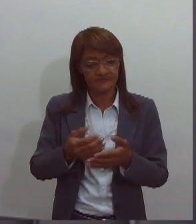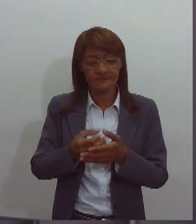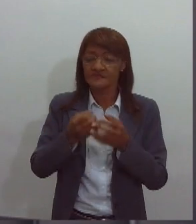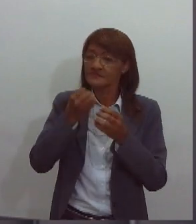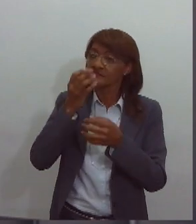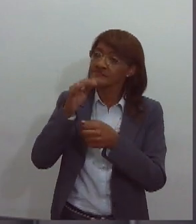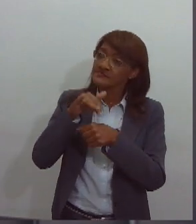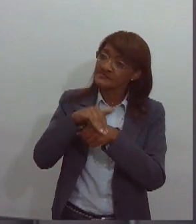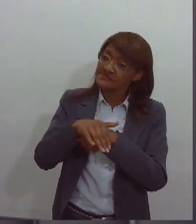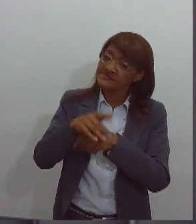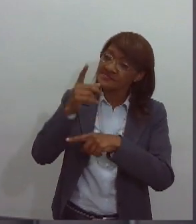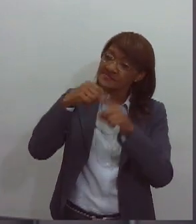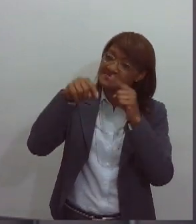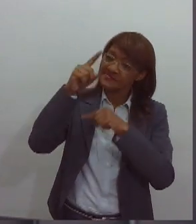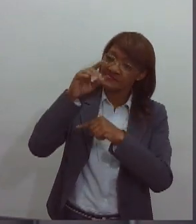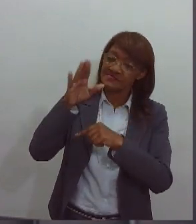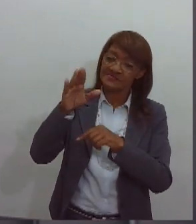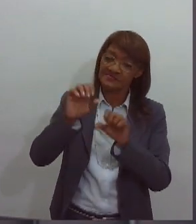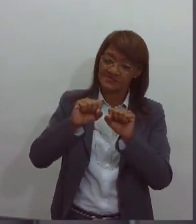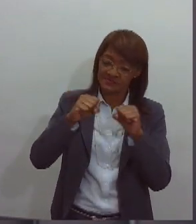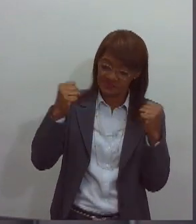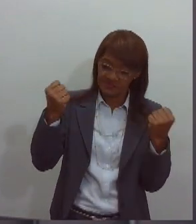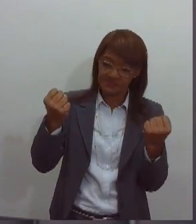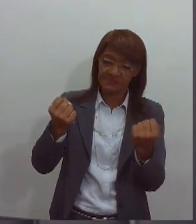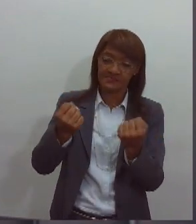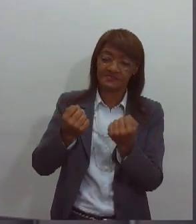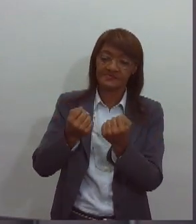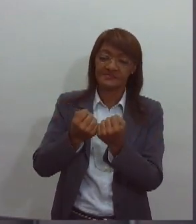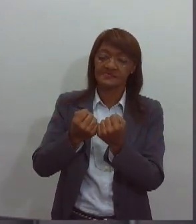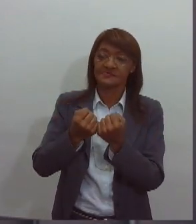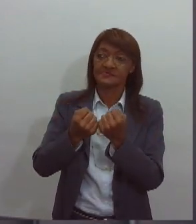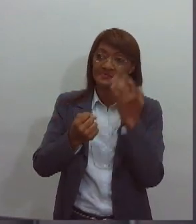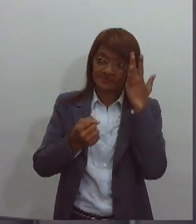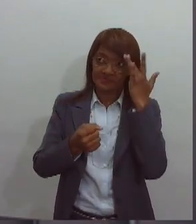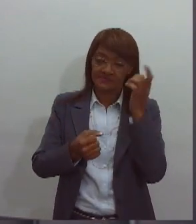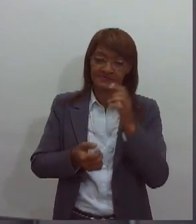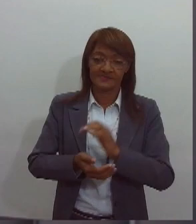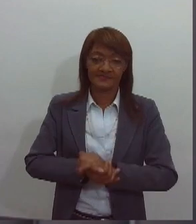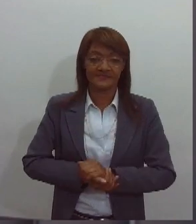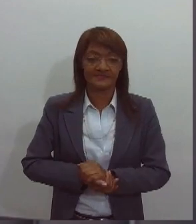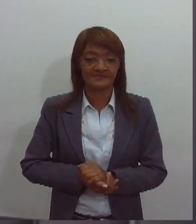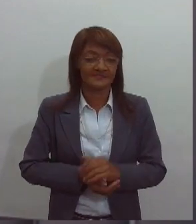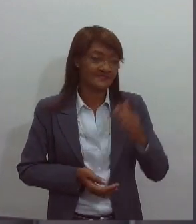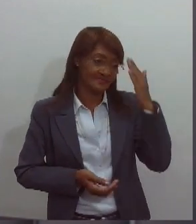sucesso na programação de amanhã. Eu que agradeço. Boa noite a todos. Obrigado pelo espaço.